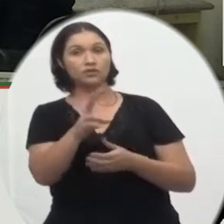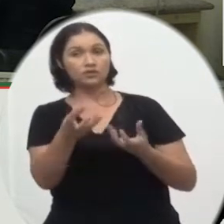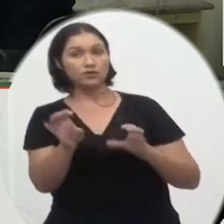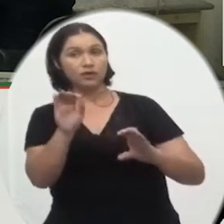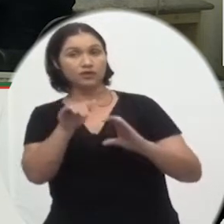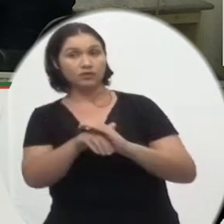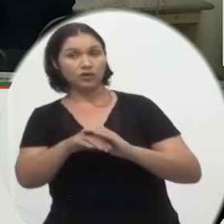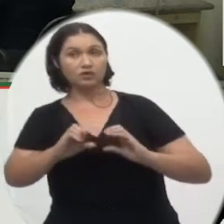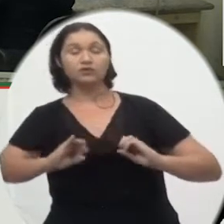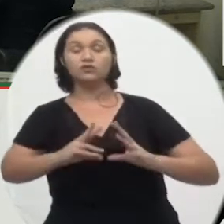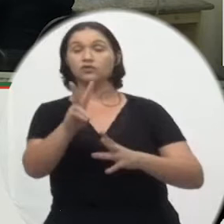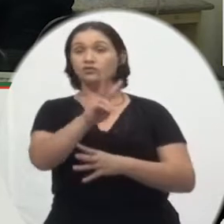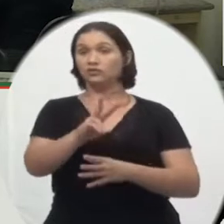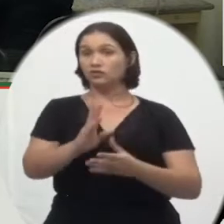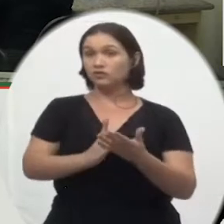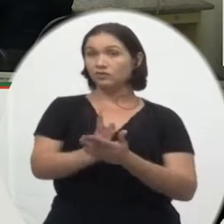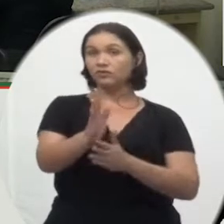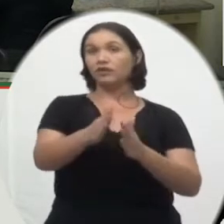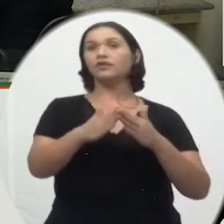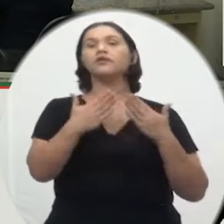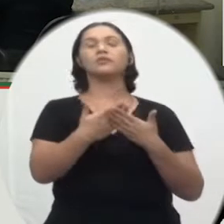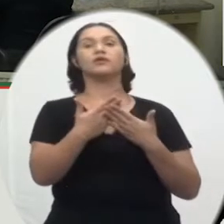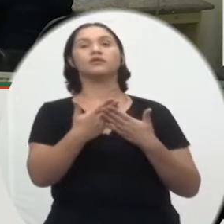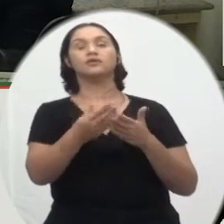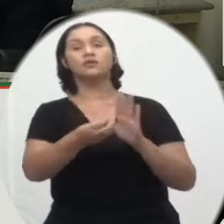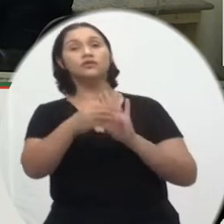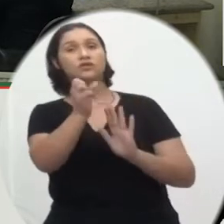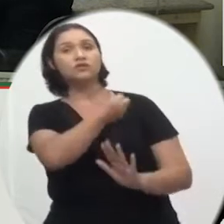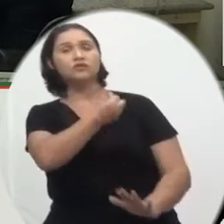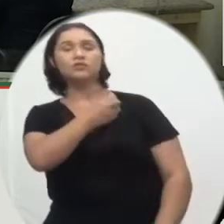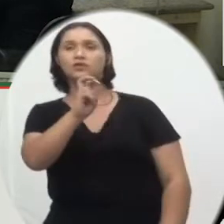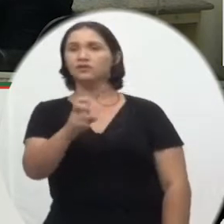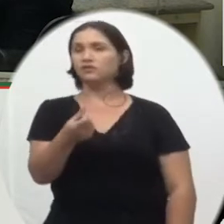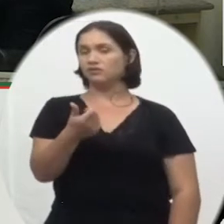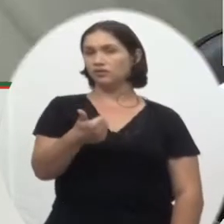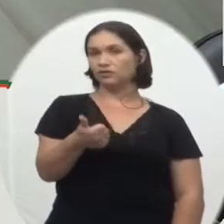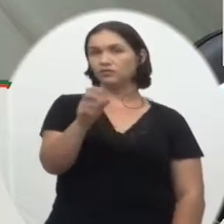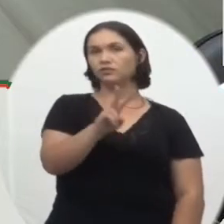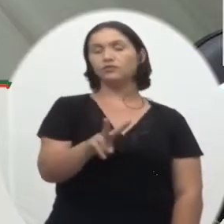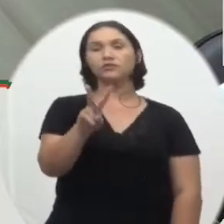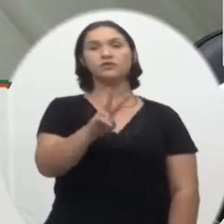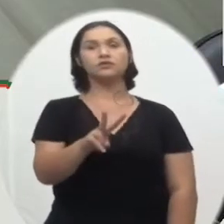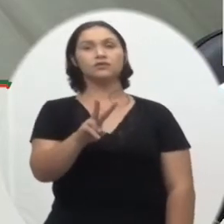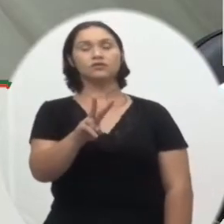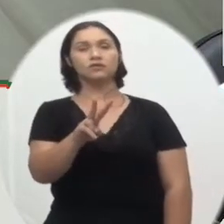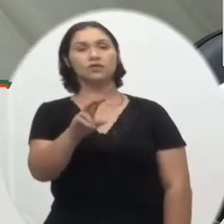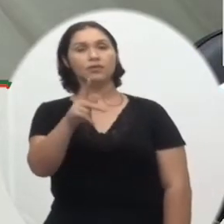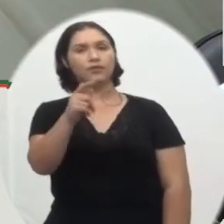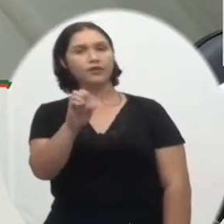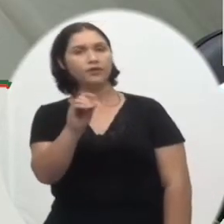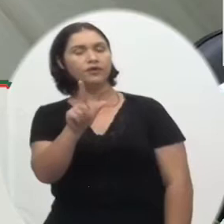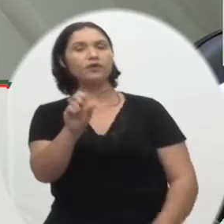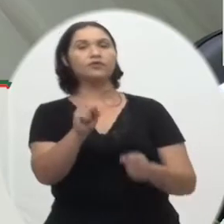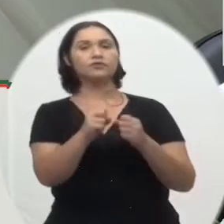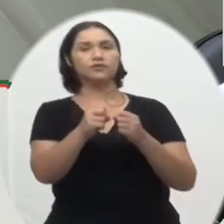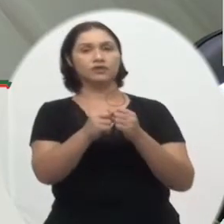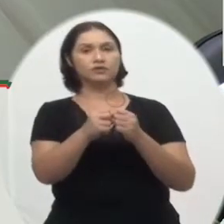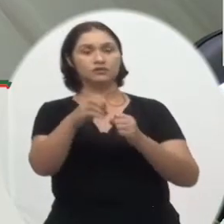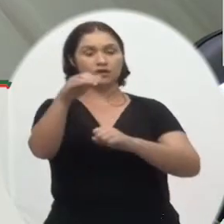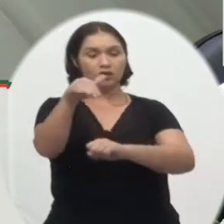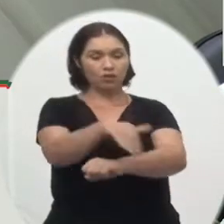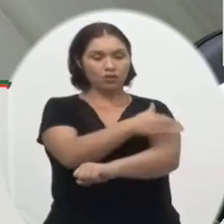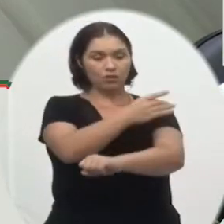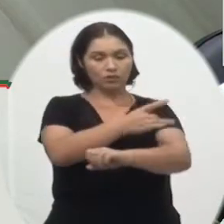se manifestem. Aprovado por unanimidade. Indicação número 561/2019, de autoria do vereador Paiol, assunto: pavimentação da